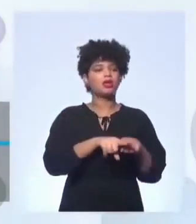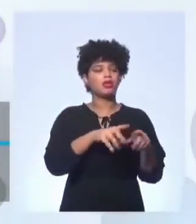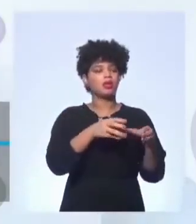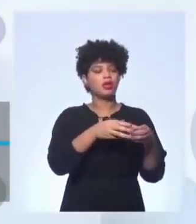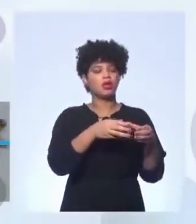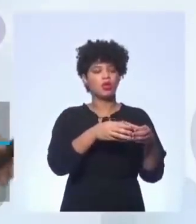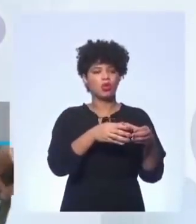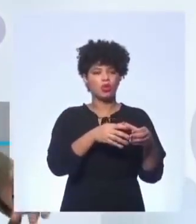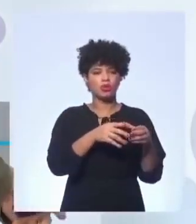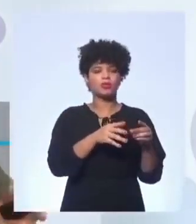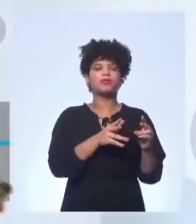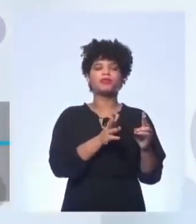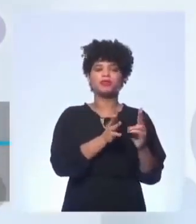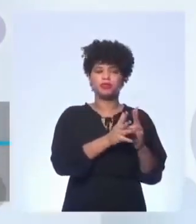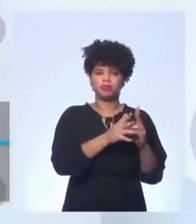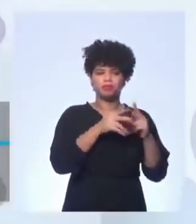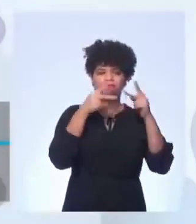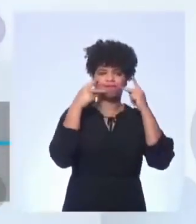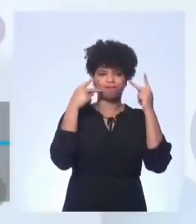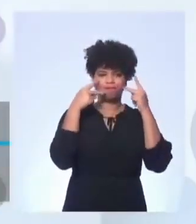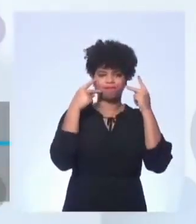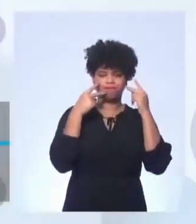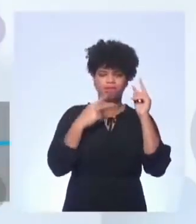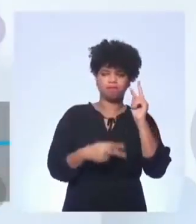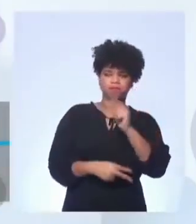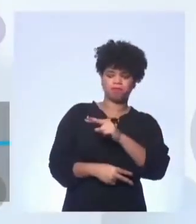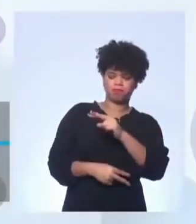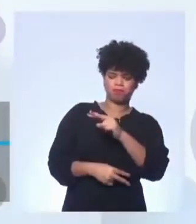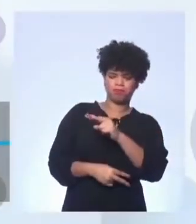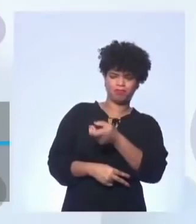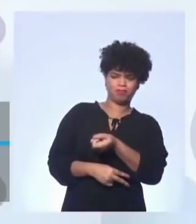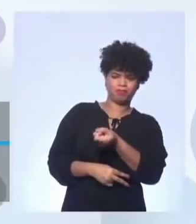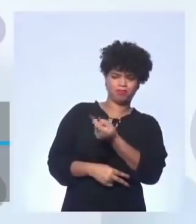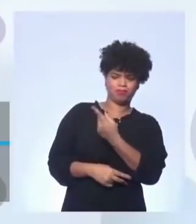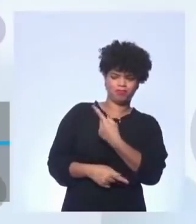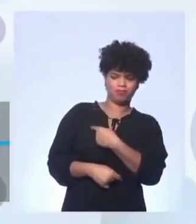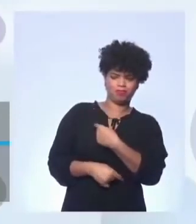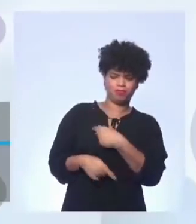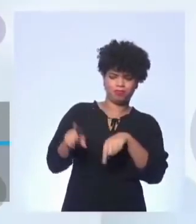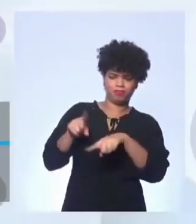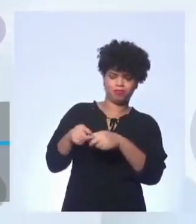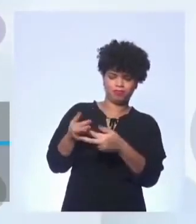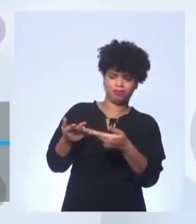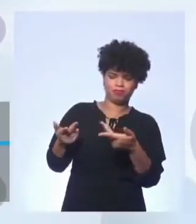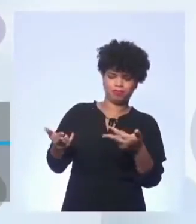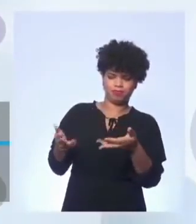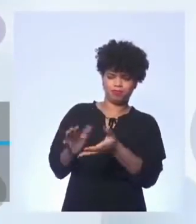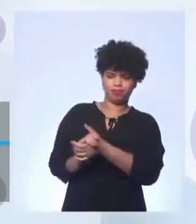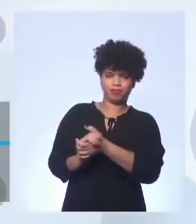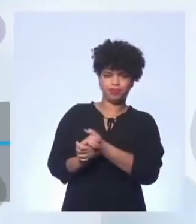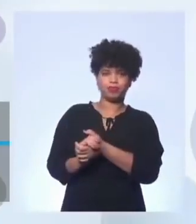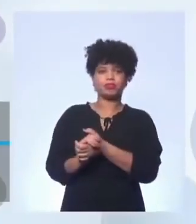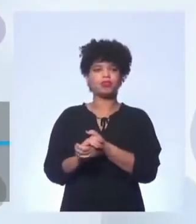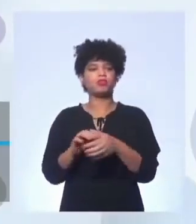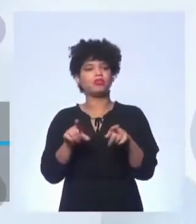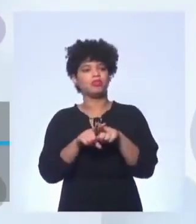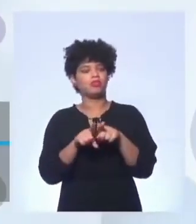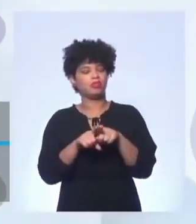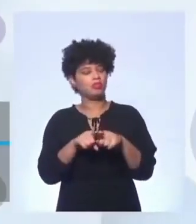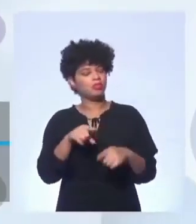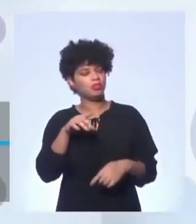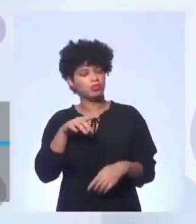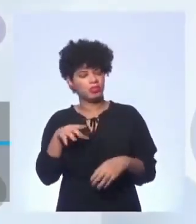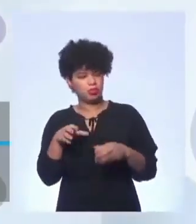seja por parte dos indígenas ao observar os objetos e também a forma dos europeus